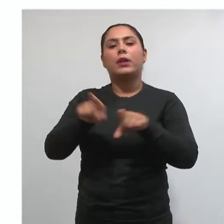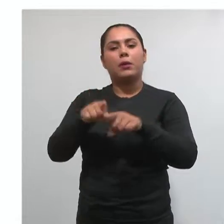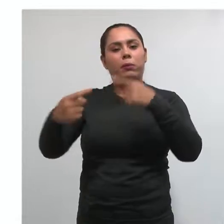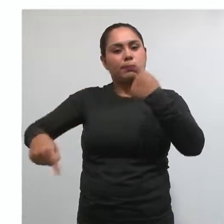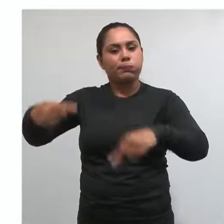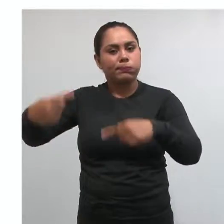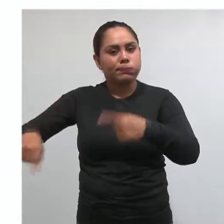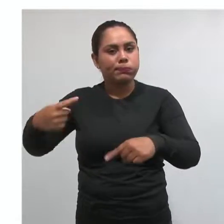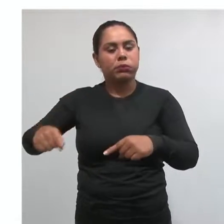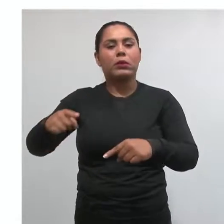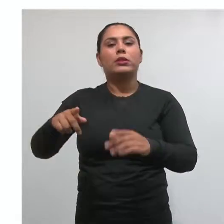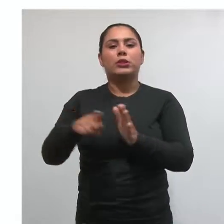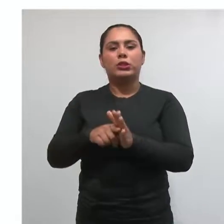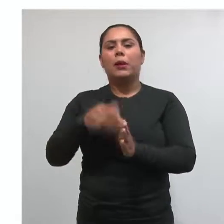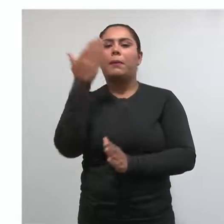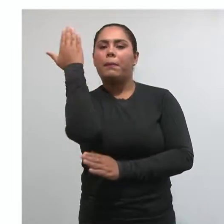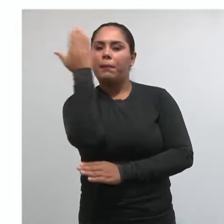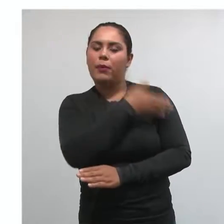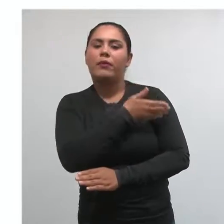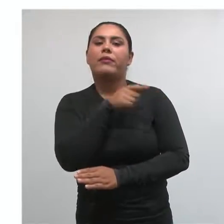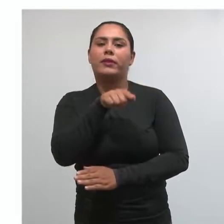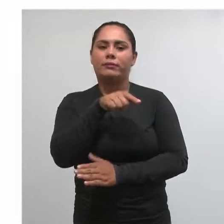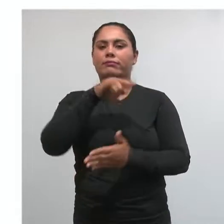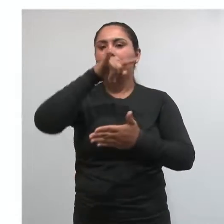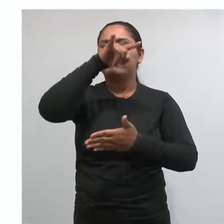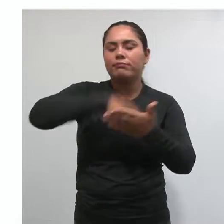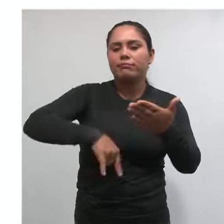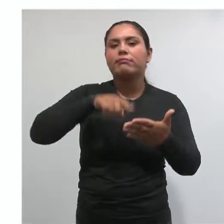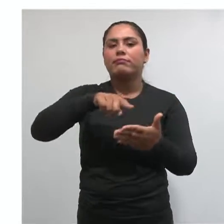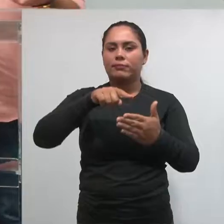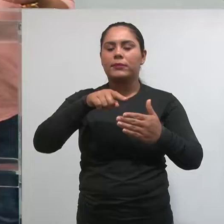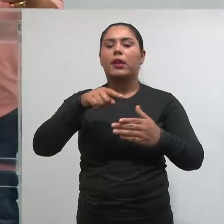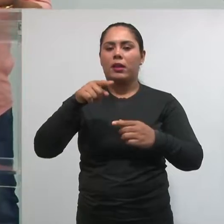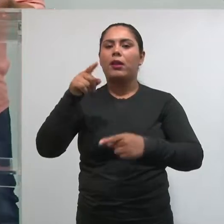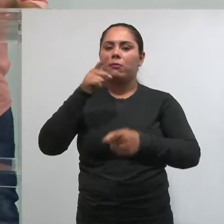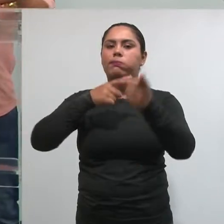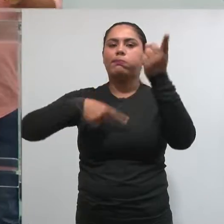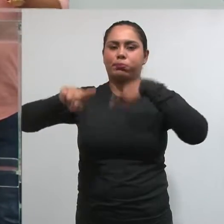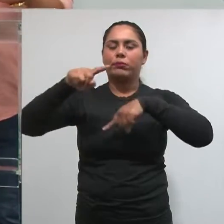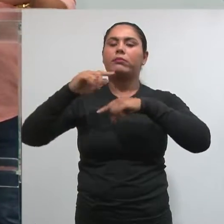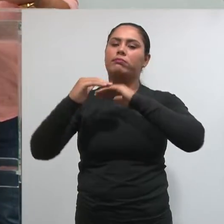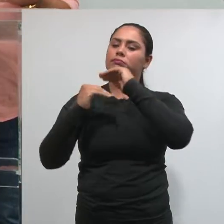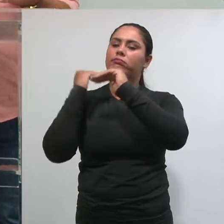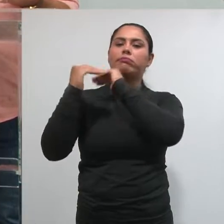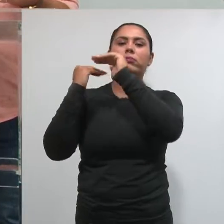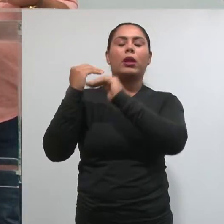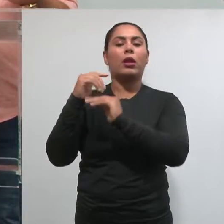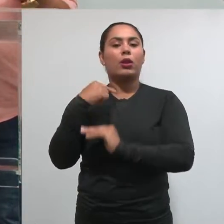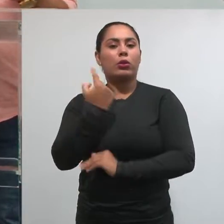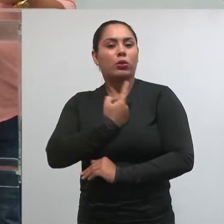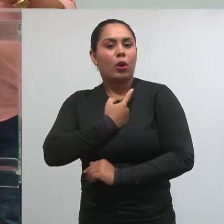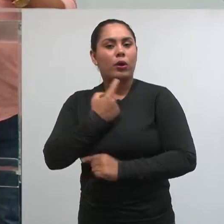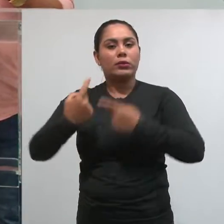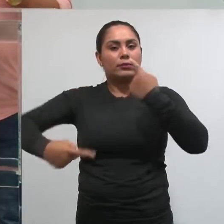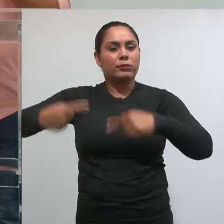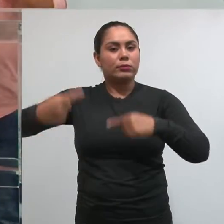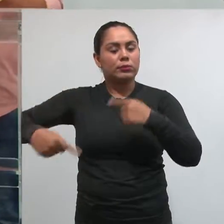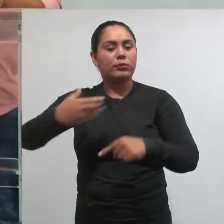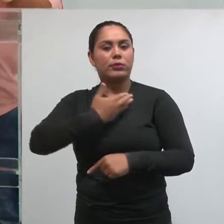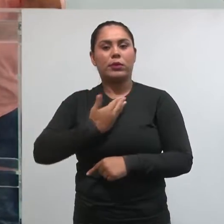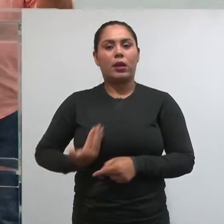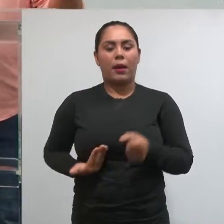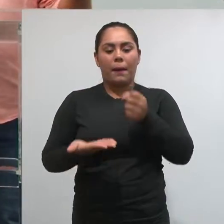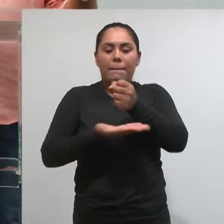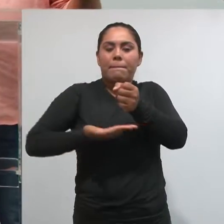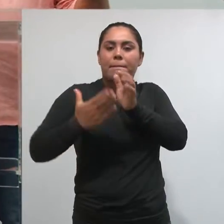por diagnósticos e avaliações, que é considerado também um avanço nesse sentido, de nós termos políticas que se